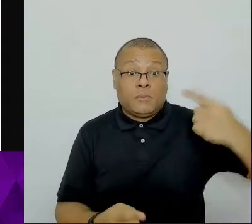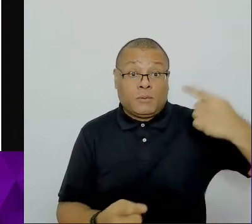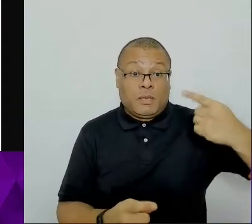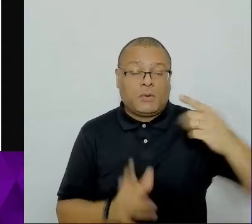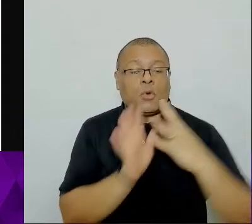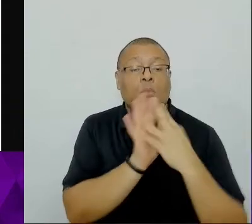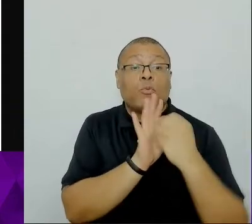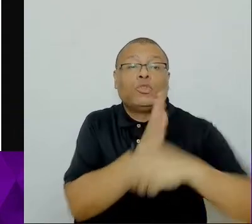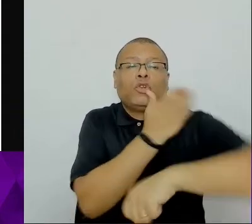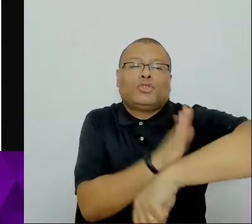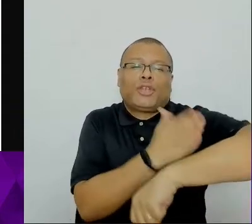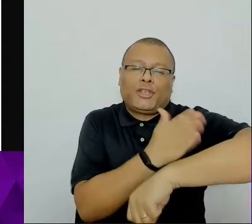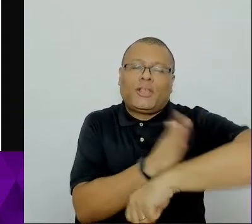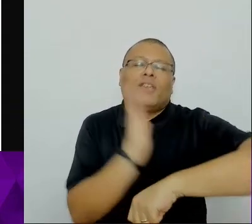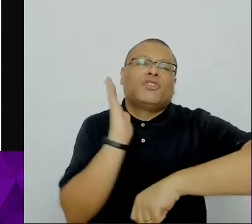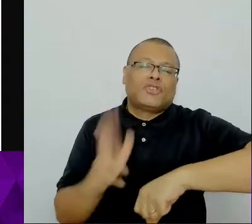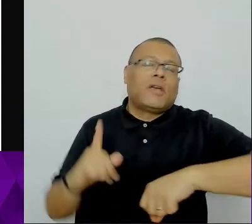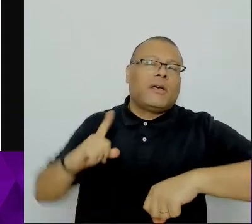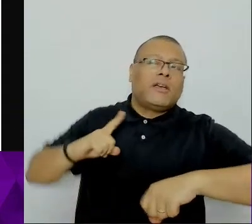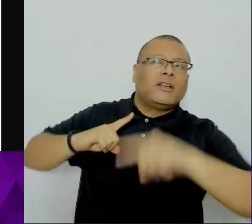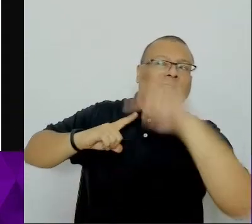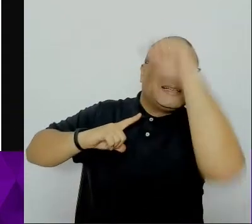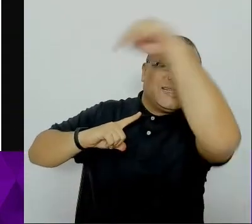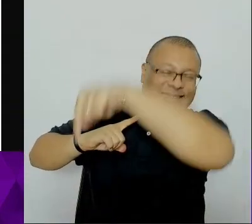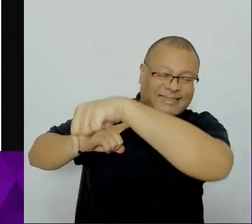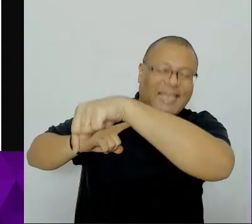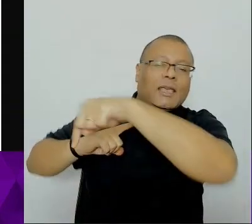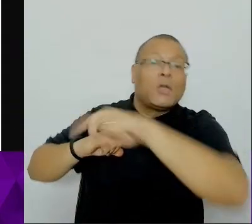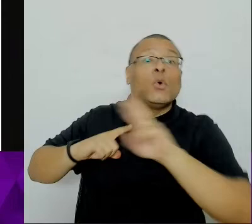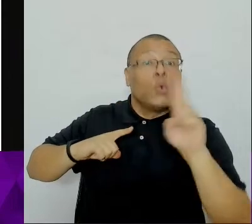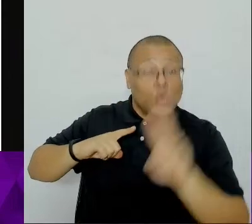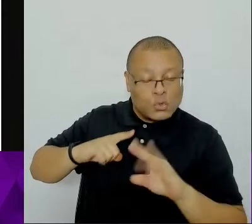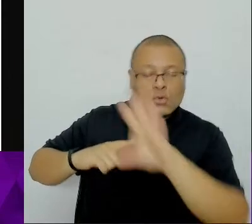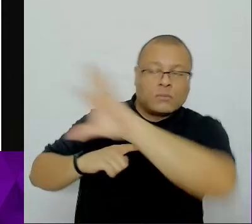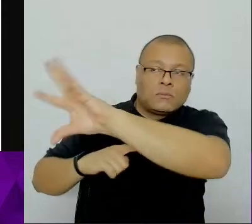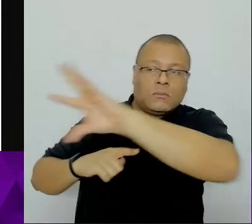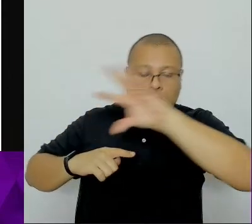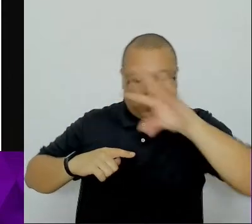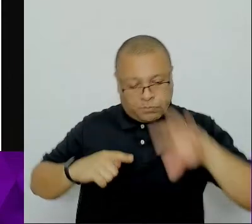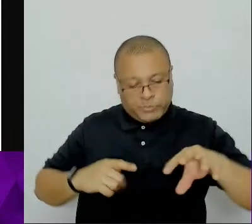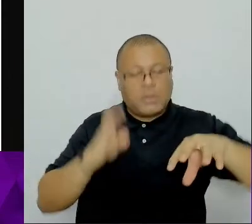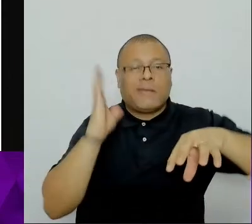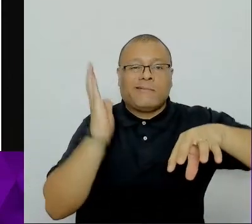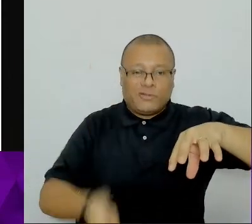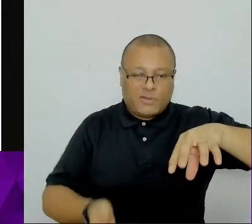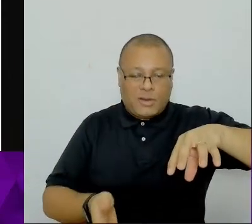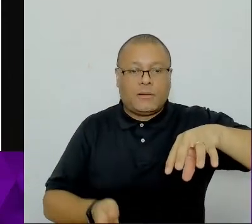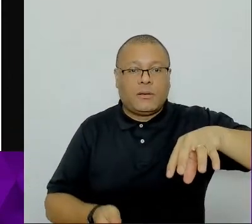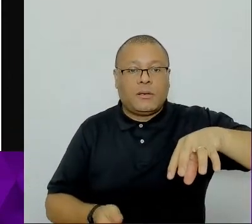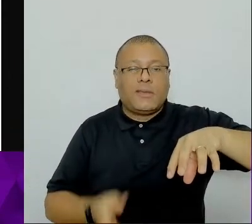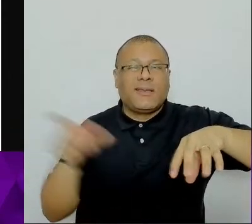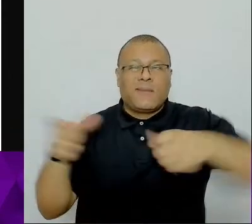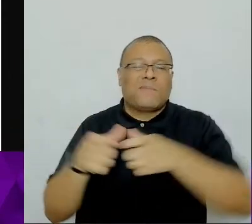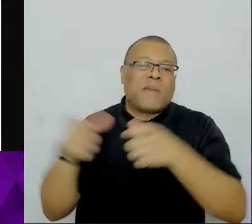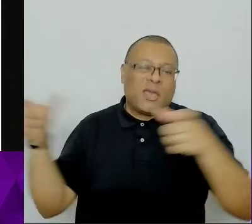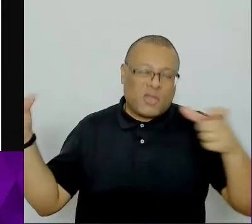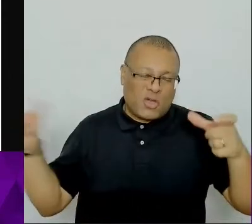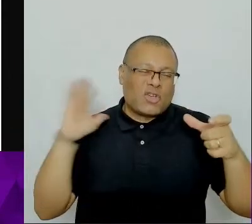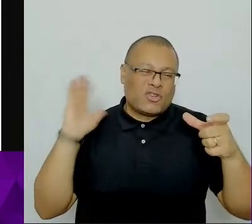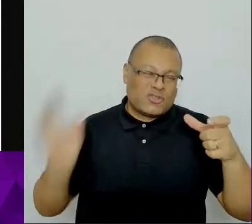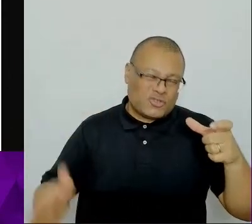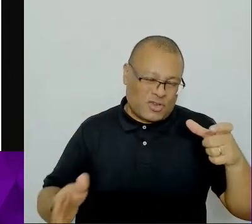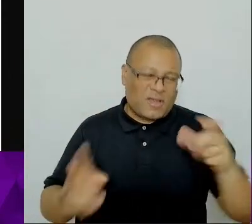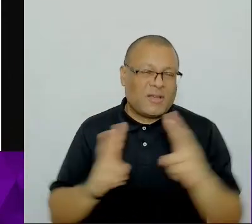modelos para os quais a gente já executou um treinamento com um dataset maior, um dataset